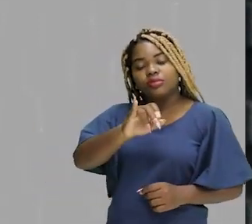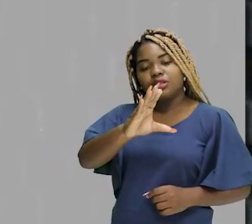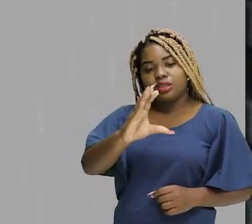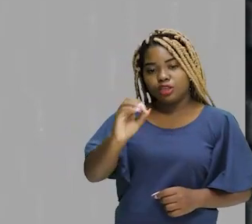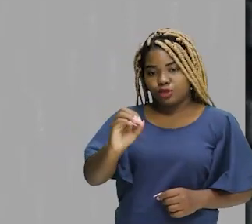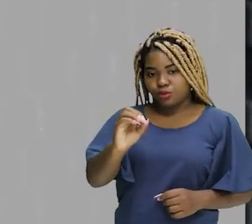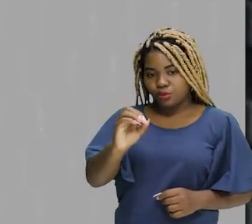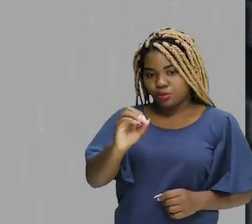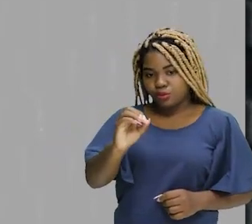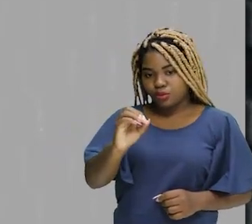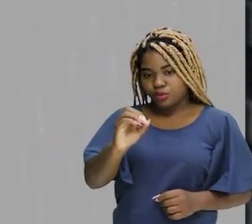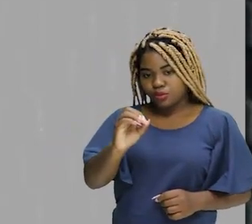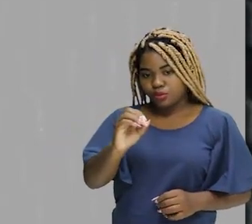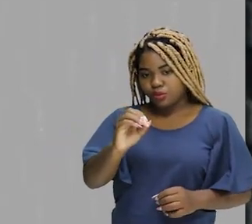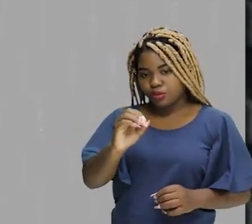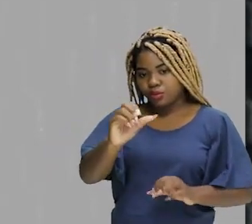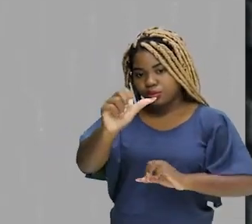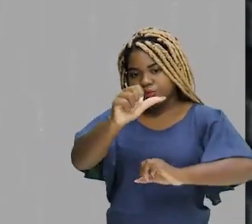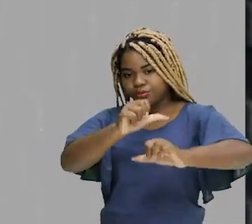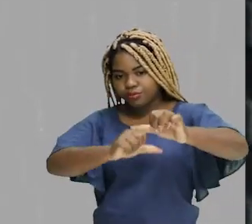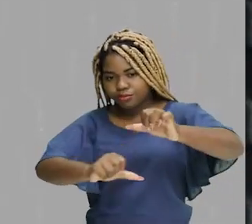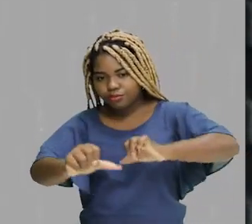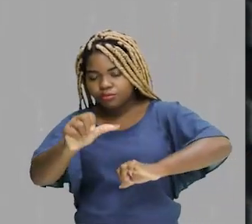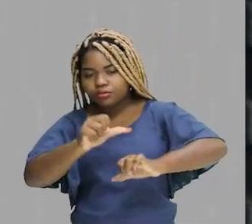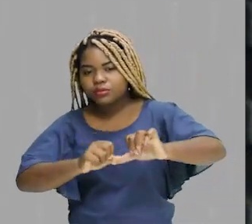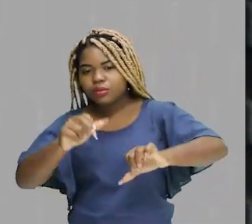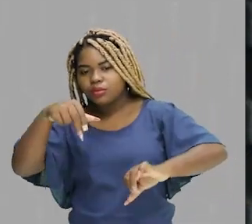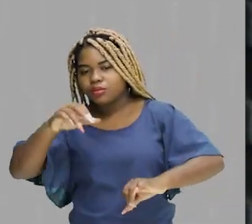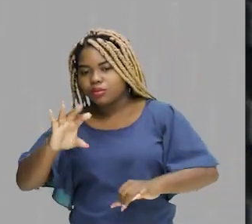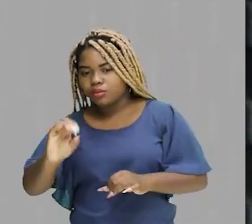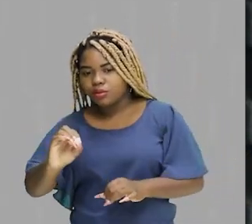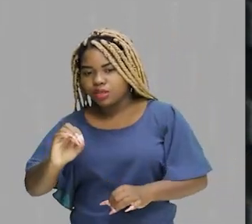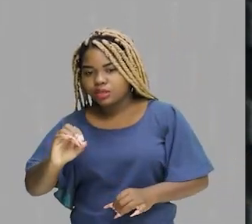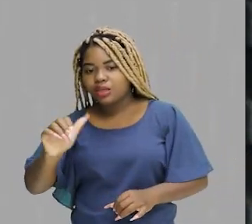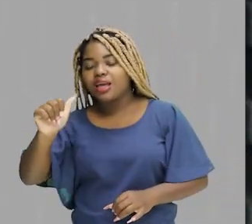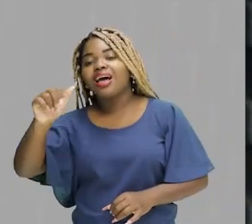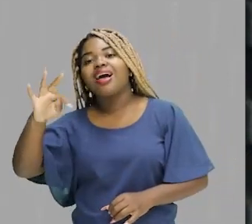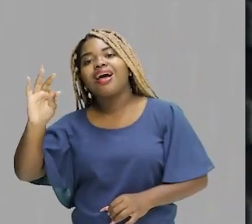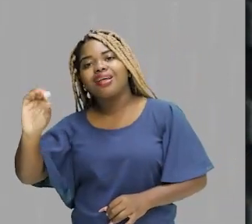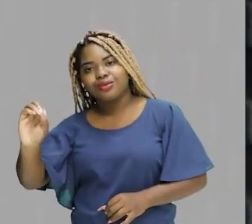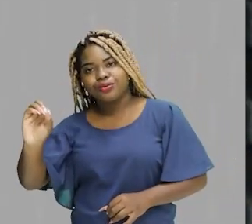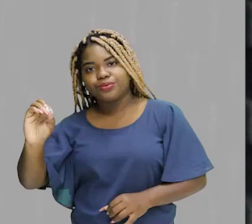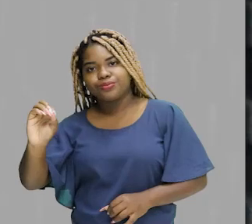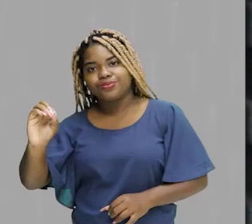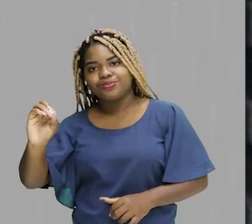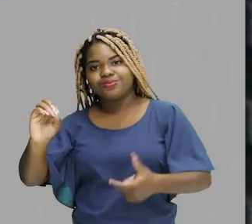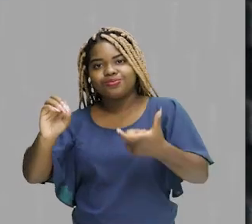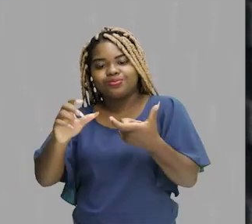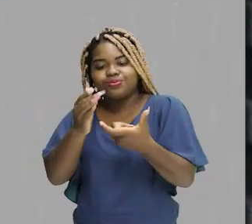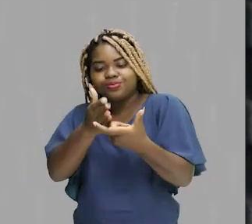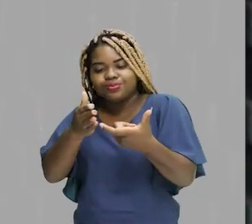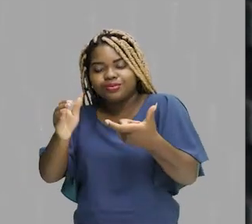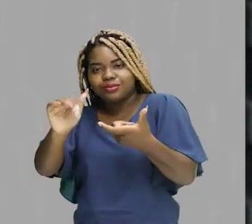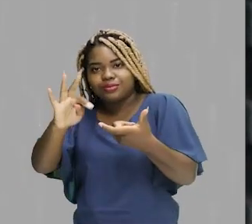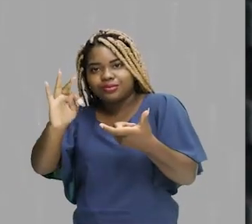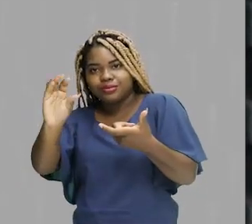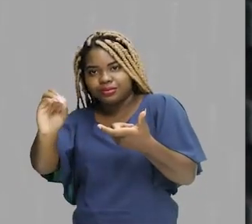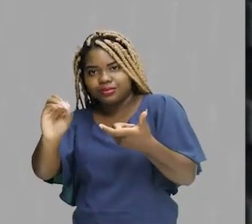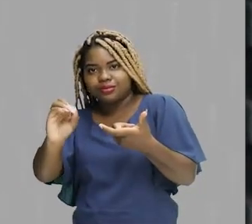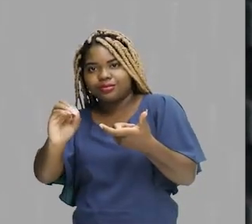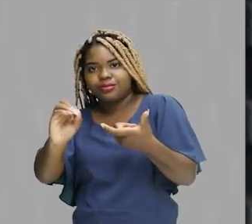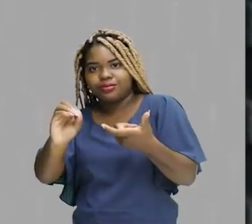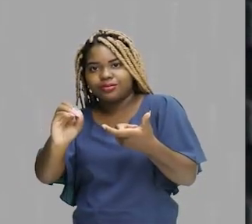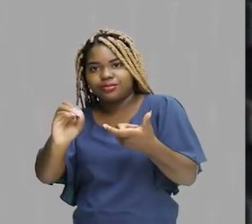sulfúrico, termina em ico. E para o ânion vai ficar ato. Então, a nomenclatura do